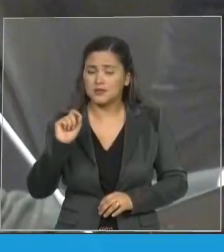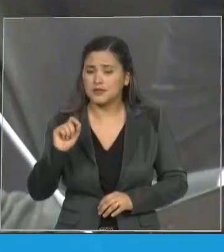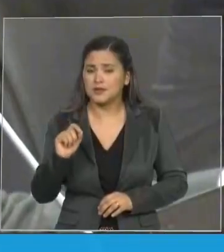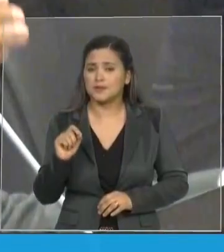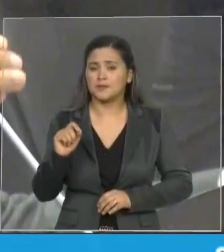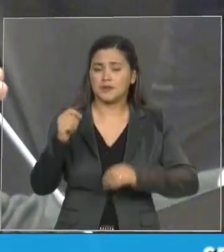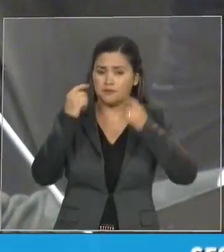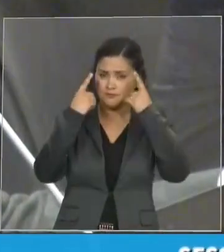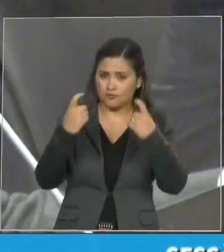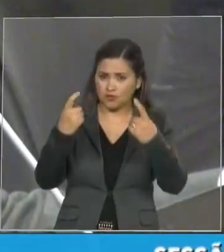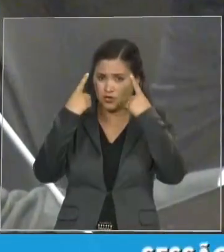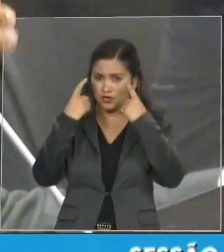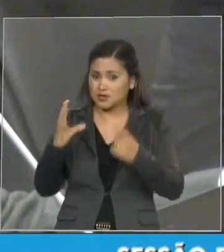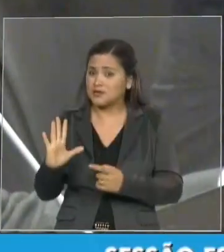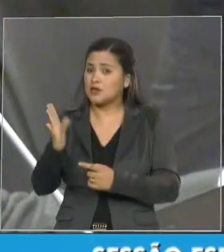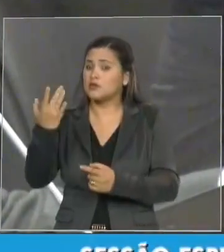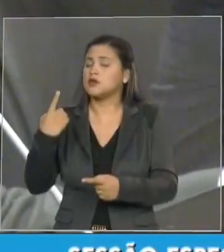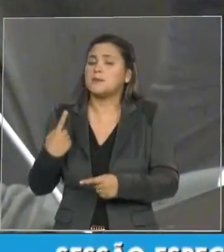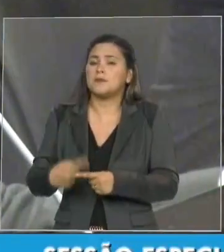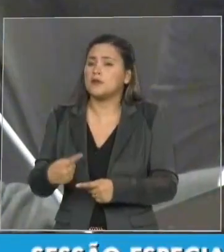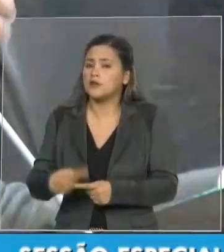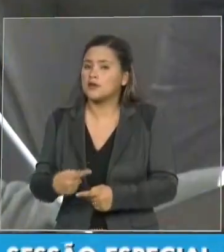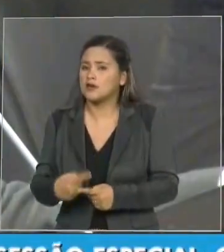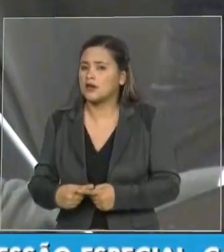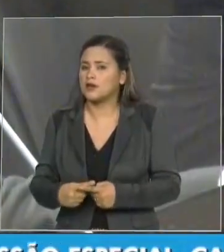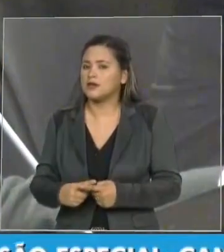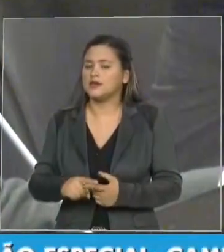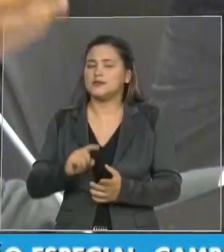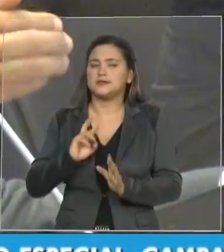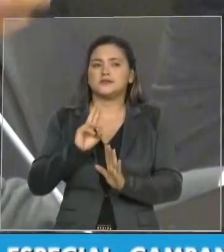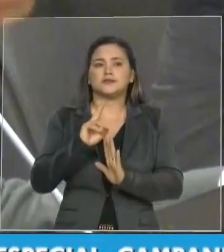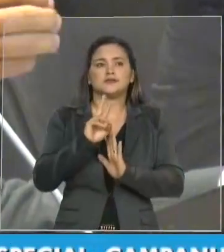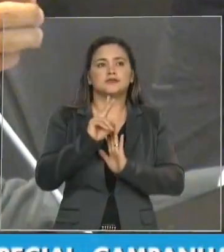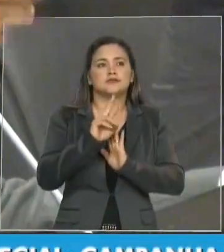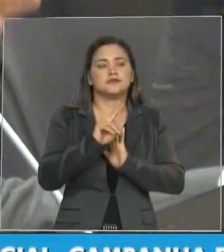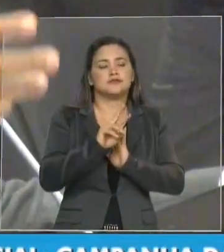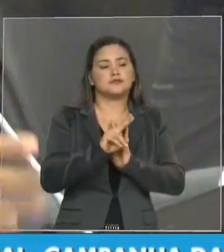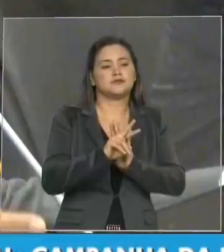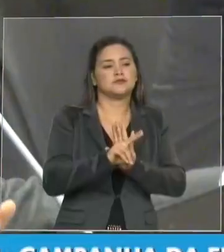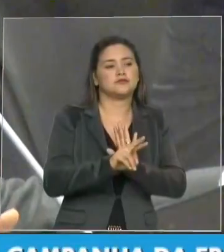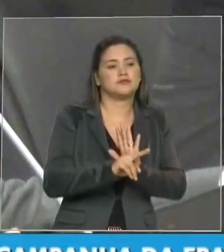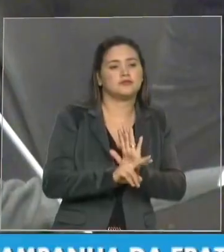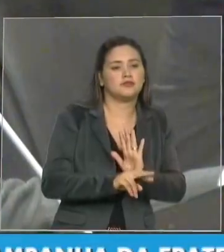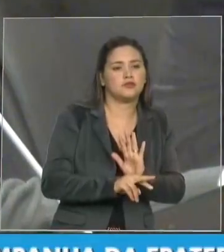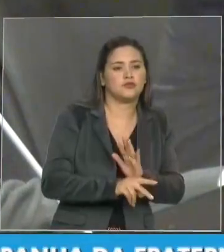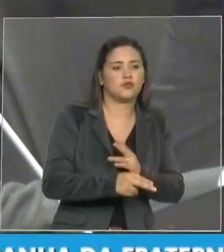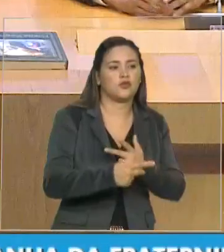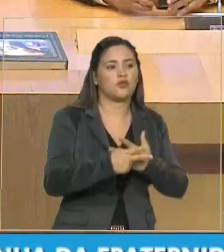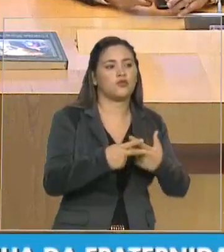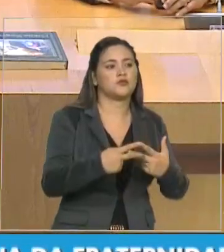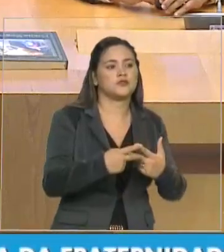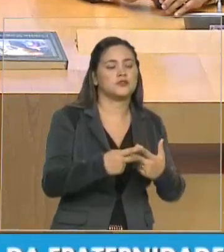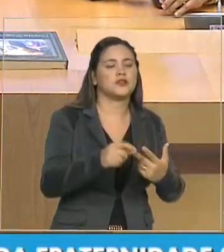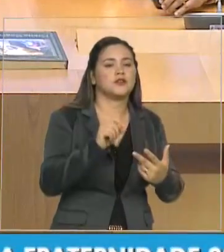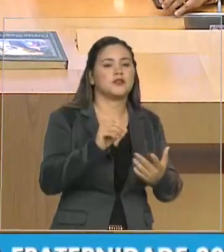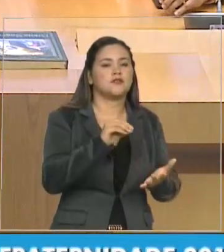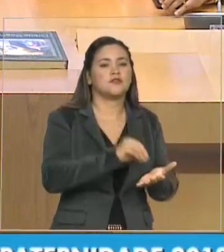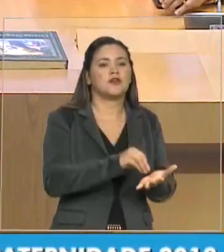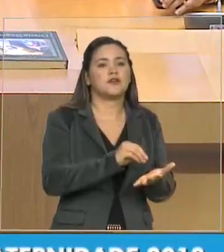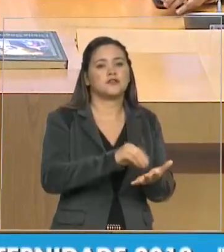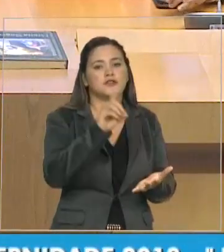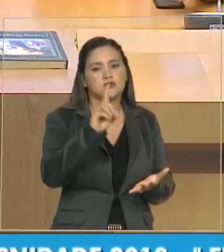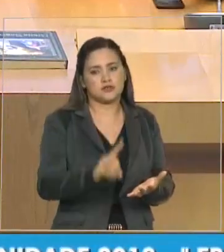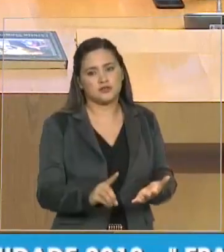de uma sucessão de negação de direitos. O direito